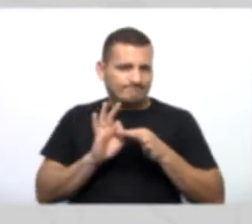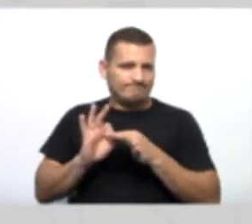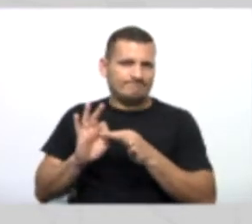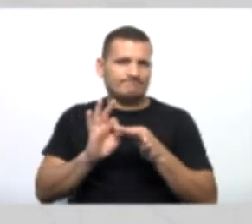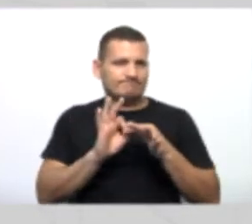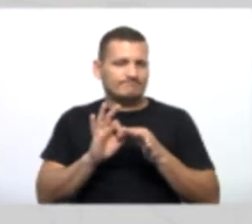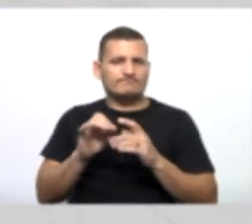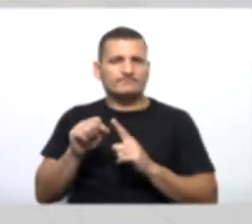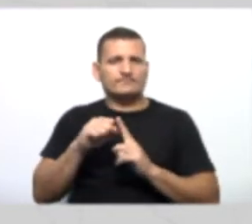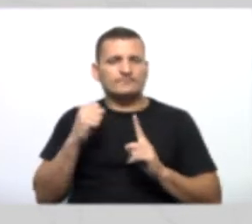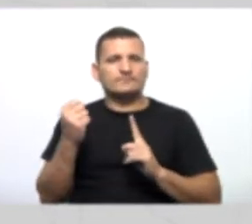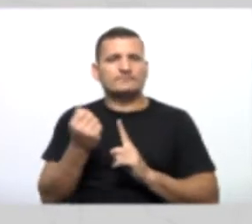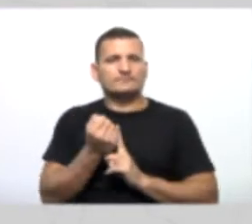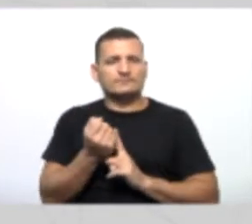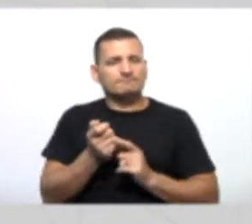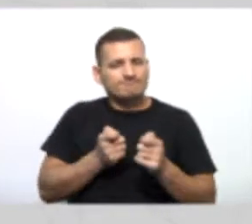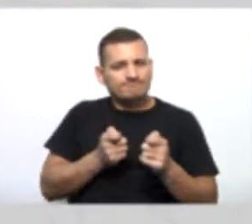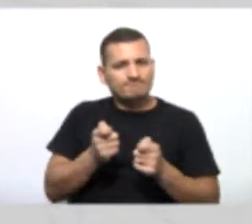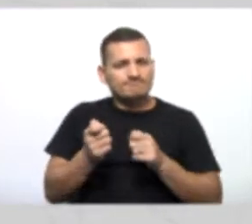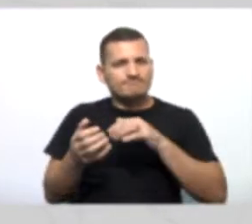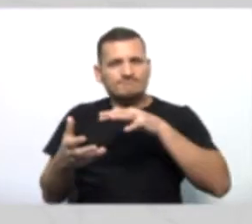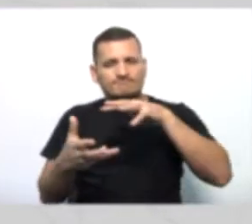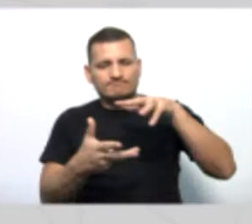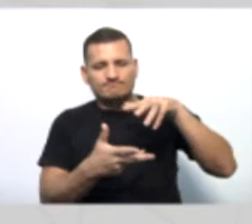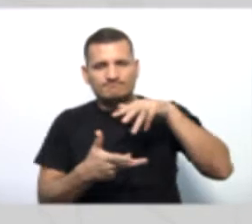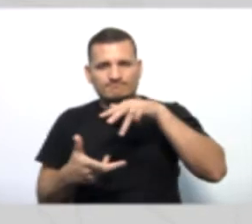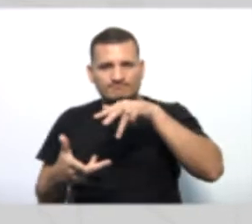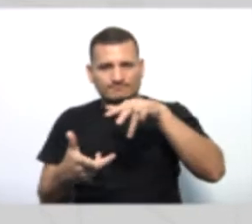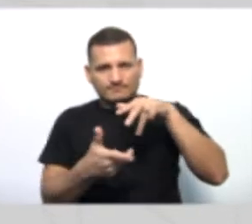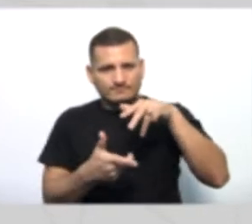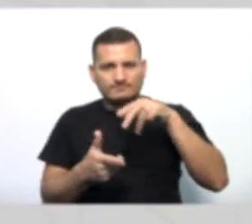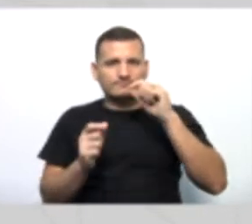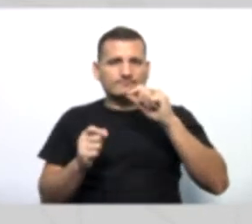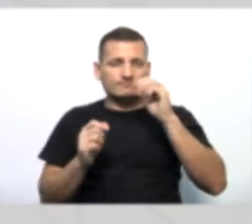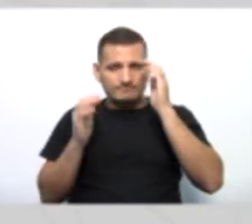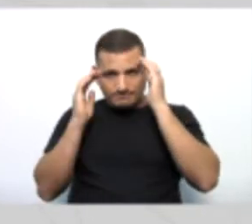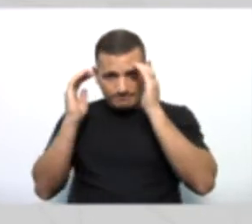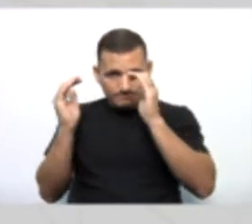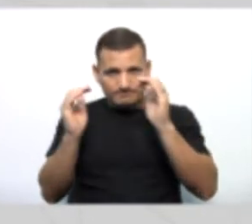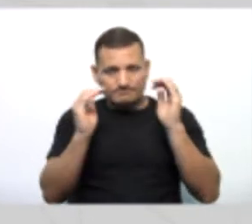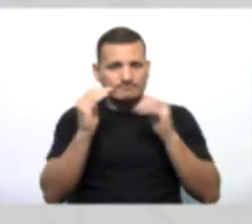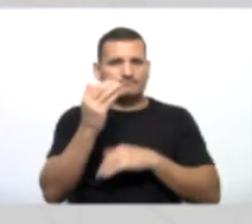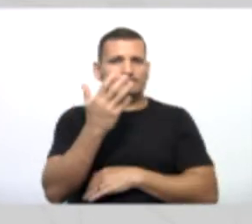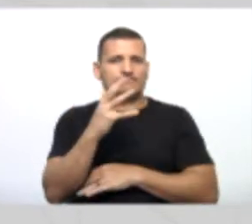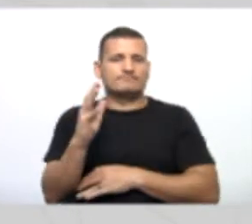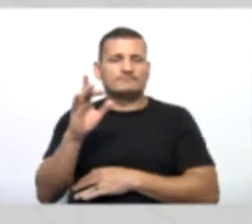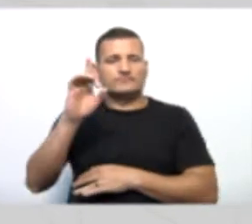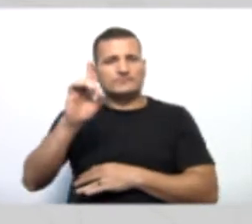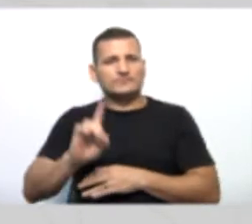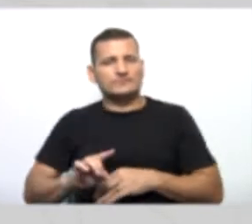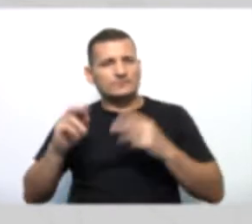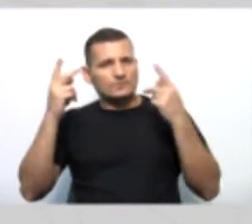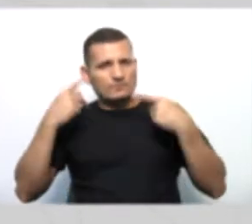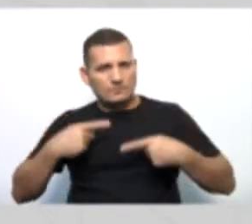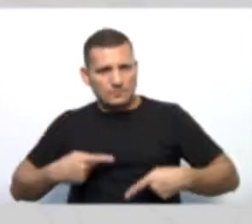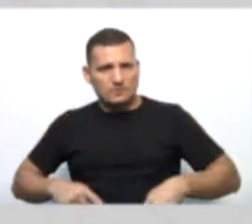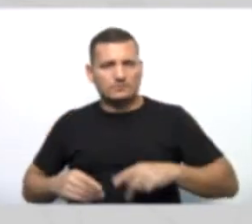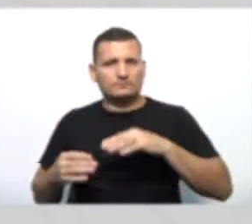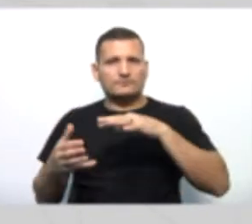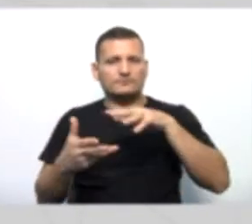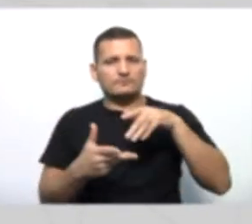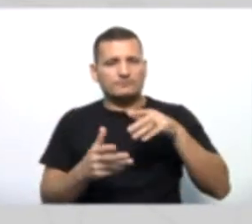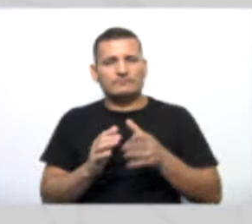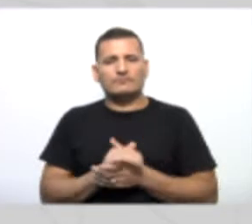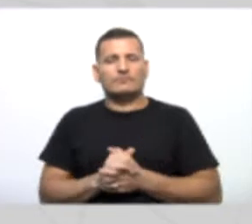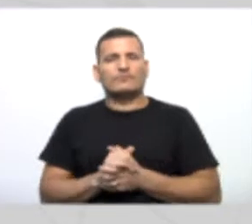sociedade sustentável global, baseada no respeito pela natureza, nos direitos humanos universais, na